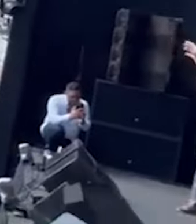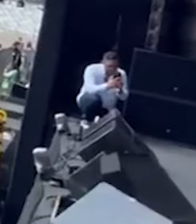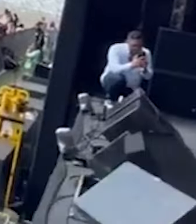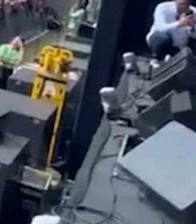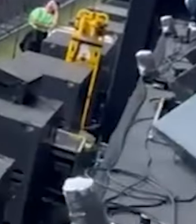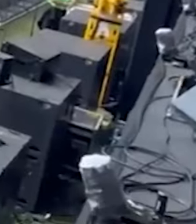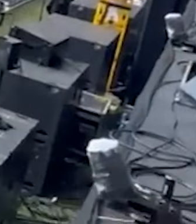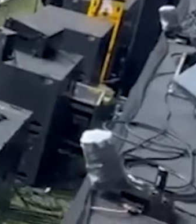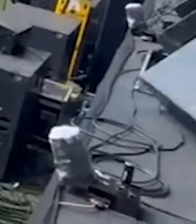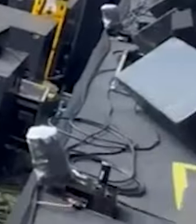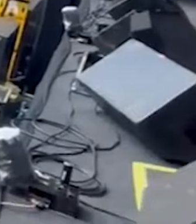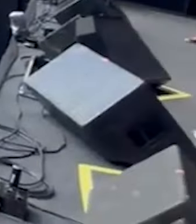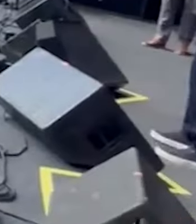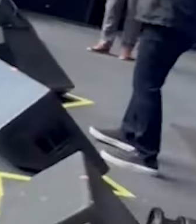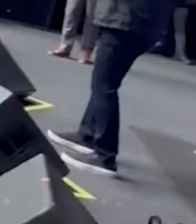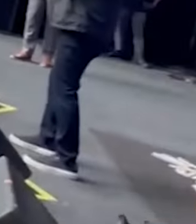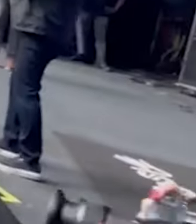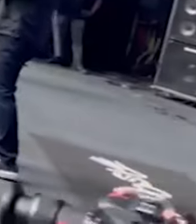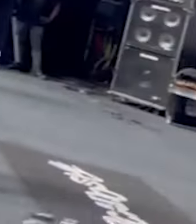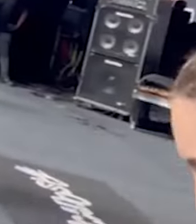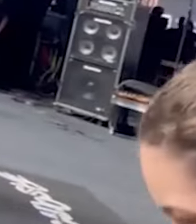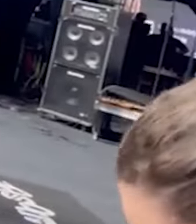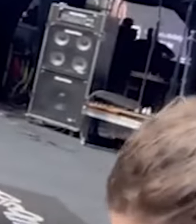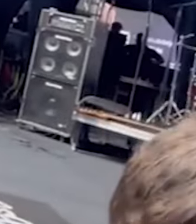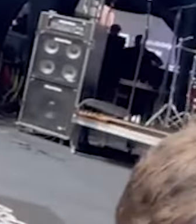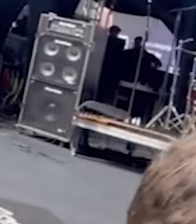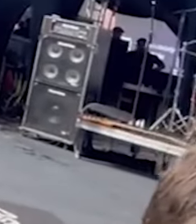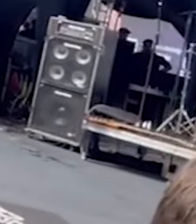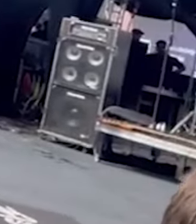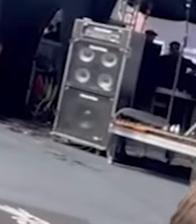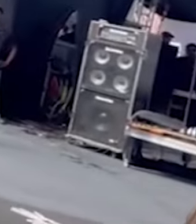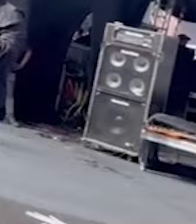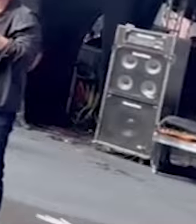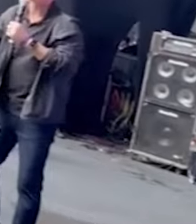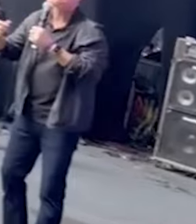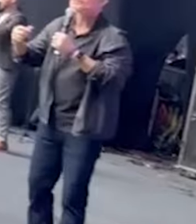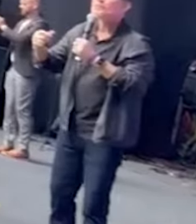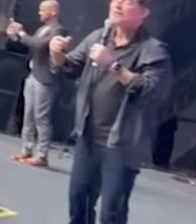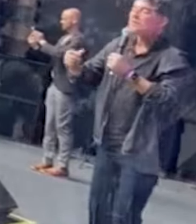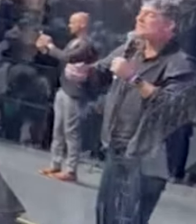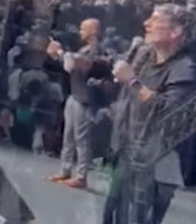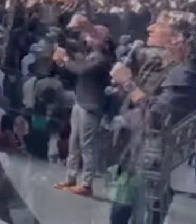paisagens incríveis o Senhor nos deu um povo maravilhoso